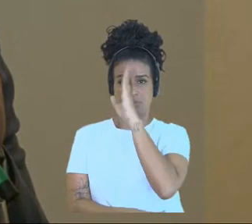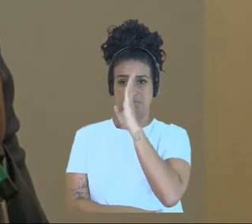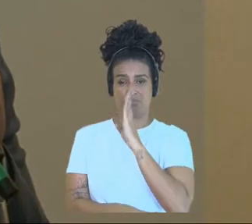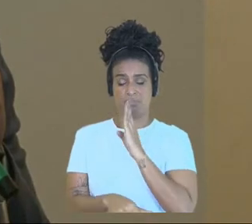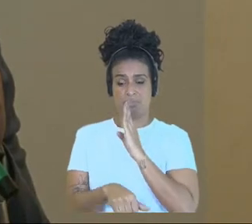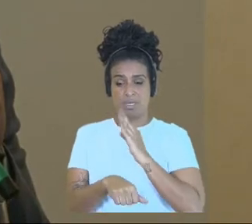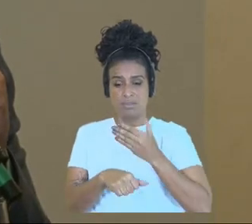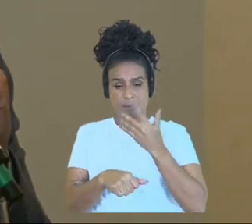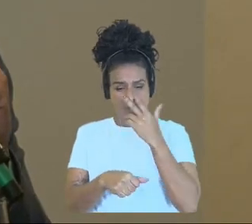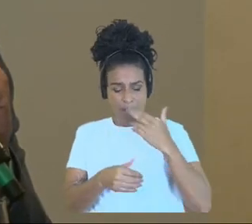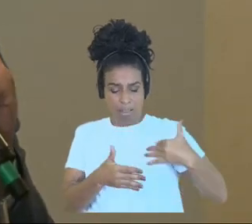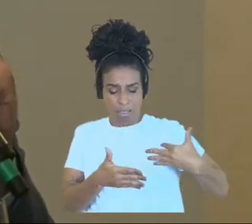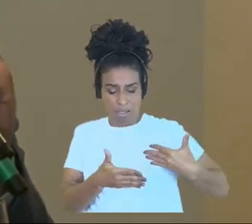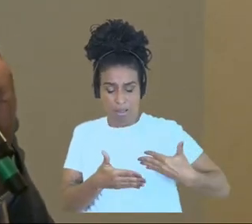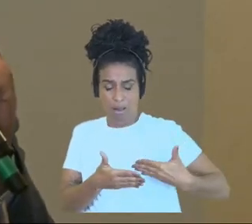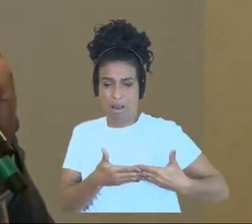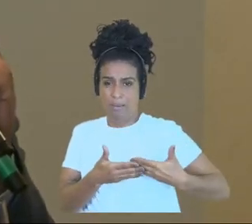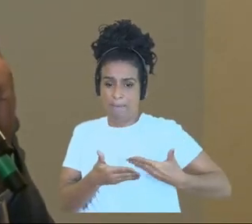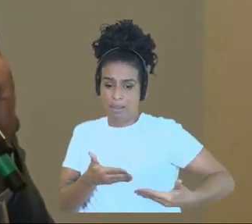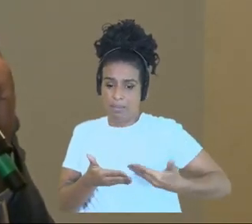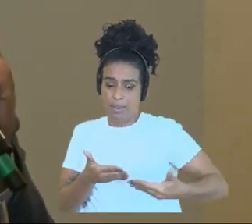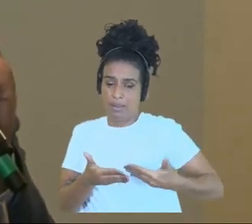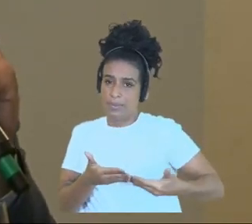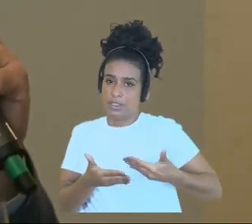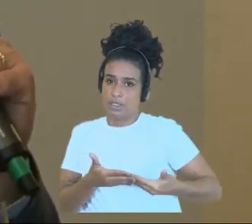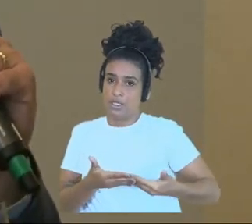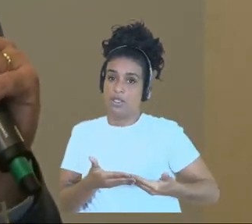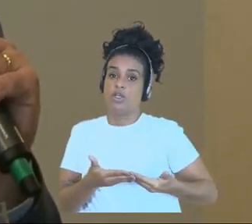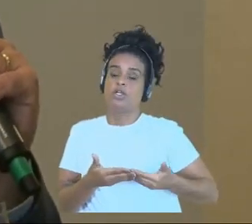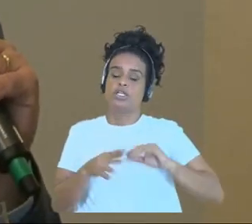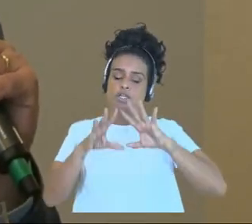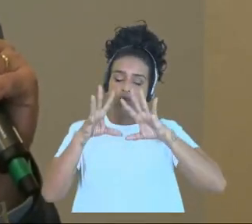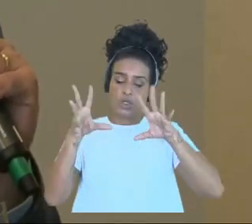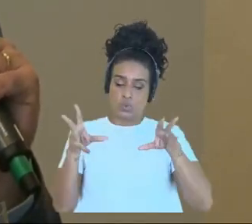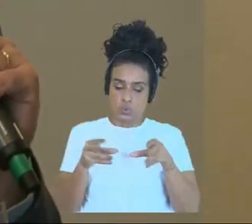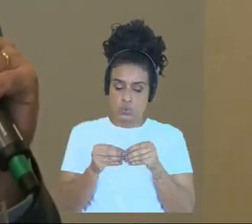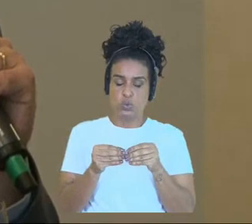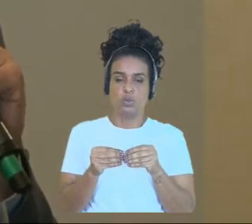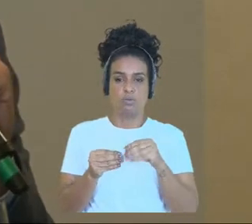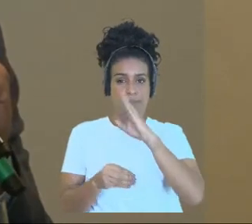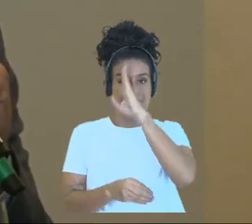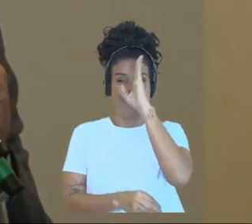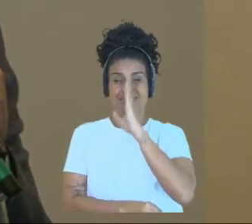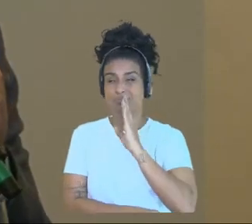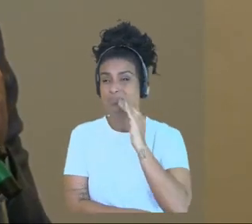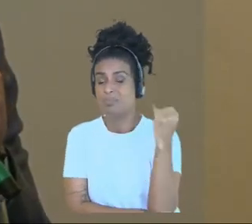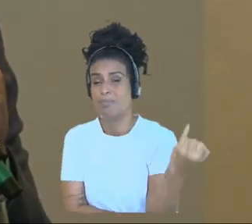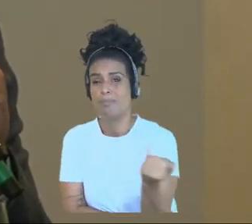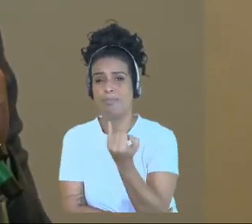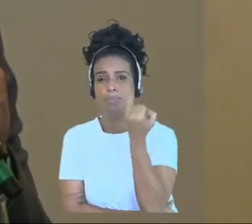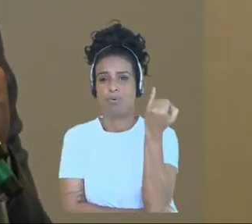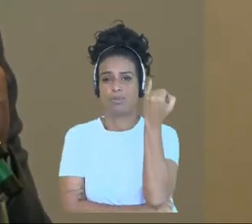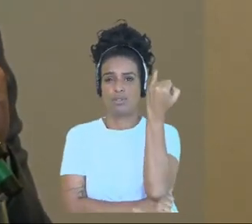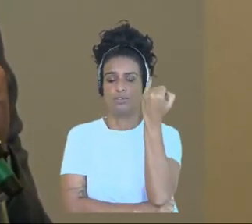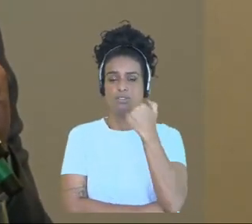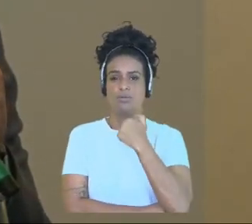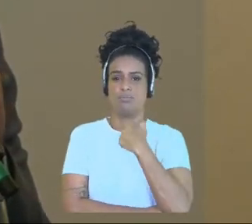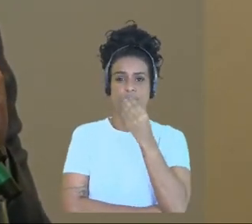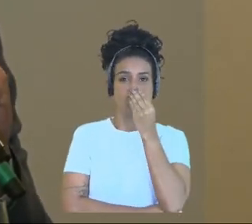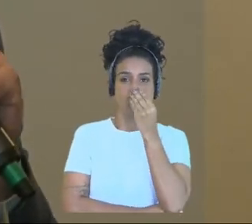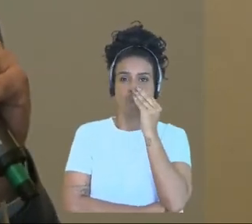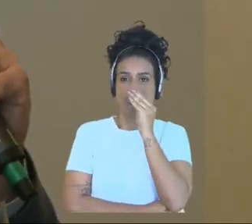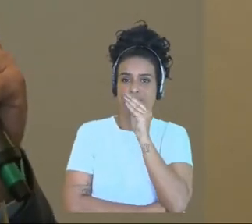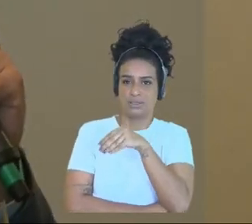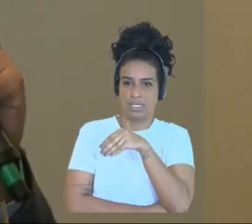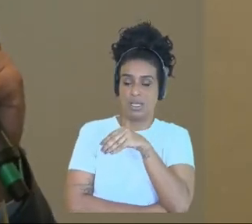tempos. E eu fecho insistindo: o Brasil é importante demais para a gente ignorar a sua capacidade de liderar e a sua capacidade